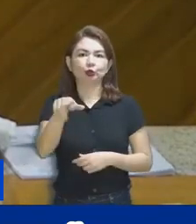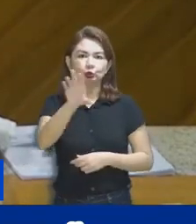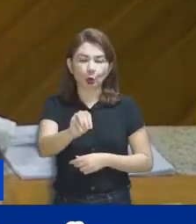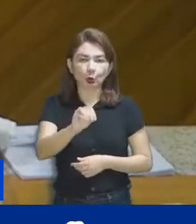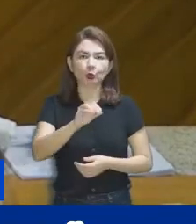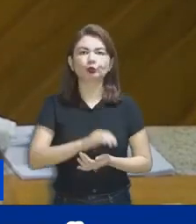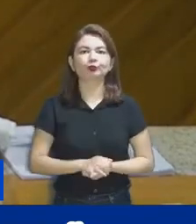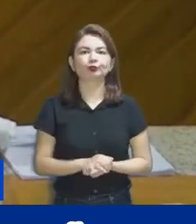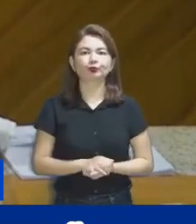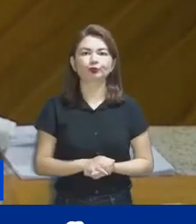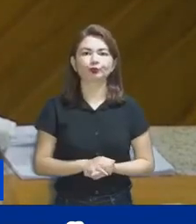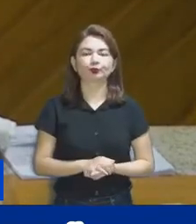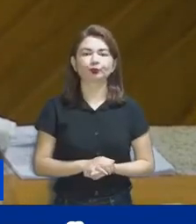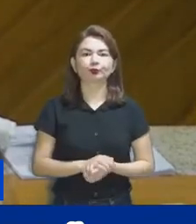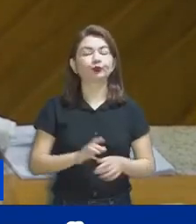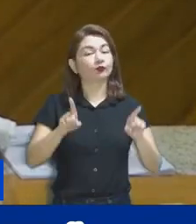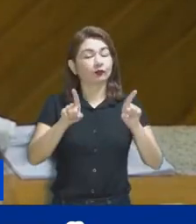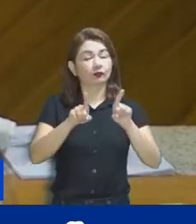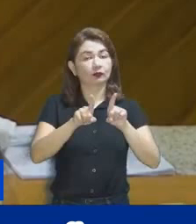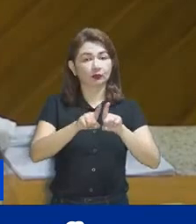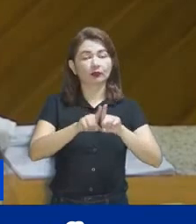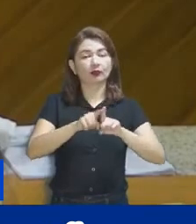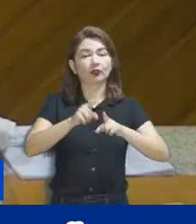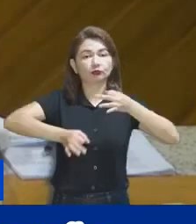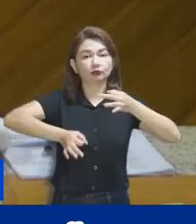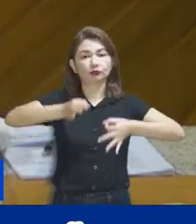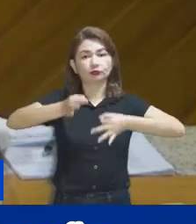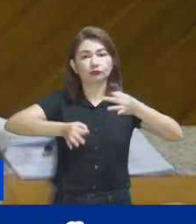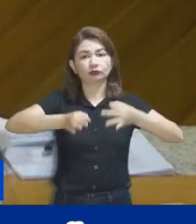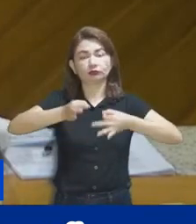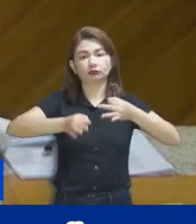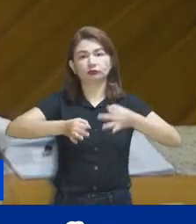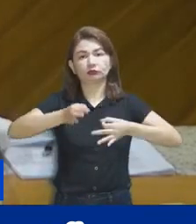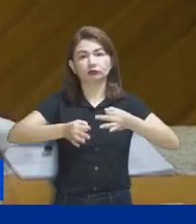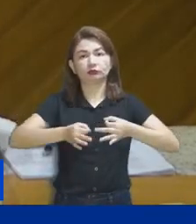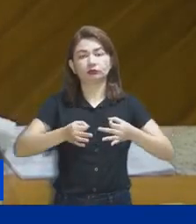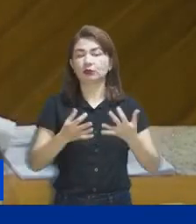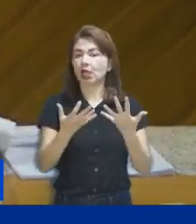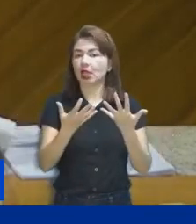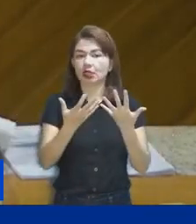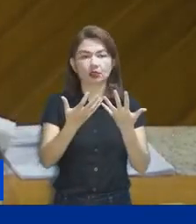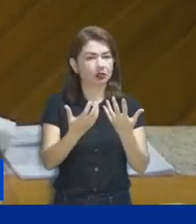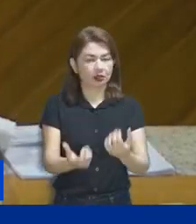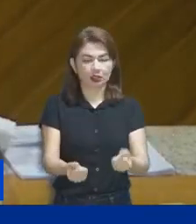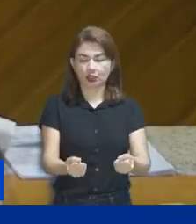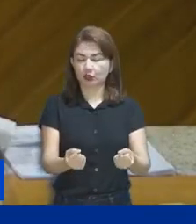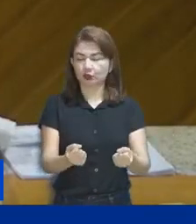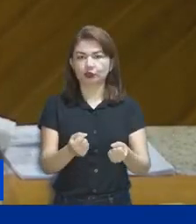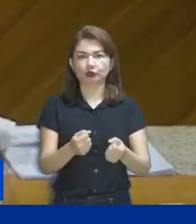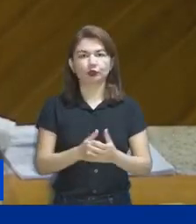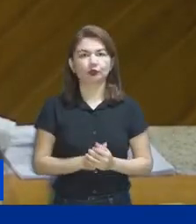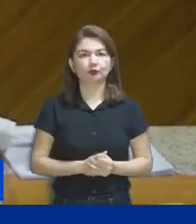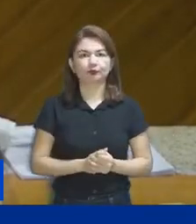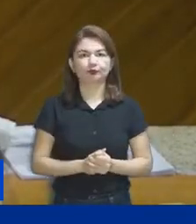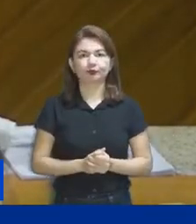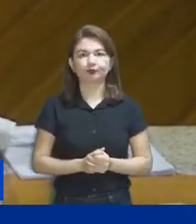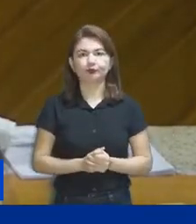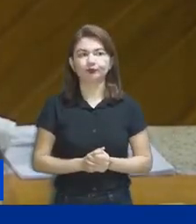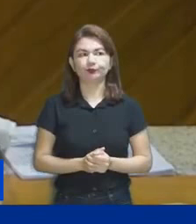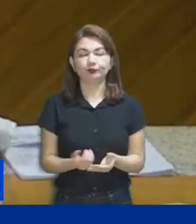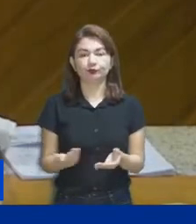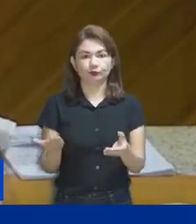e no mérito, pelo mesmo quórum, julgou improcedente as ações, nos termos dos votos